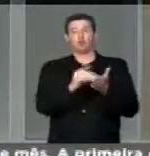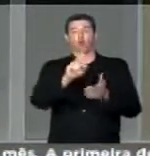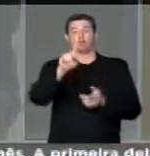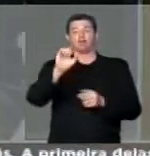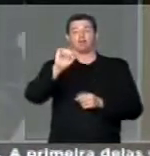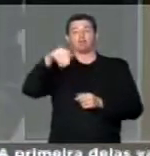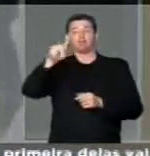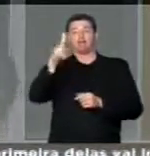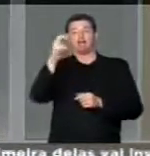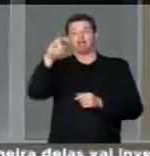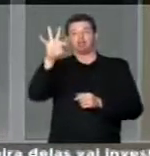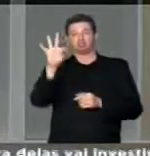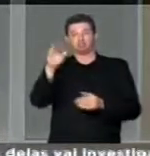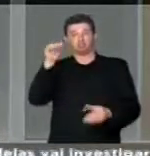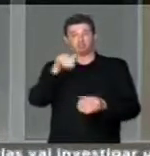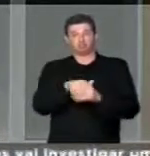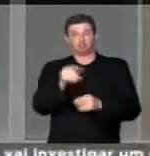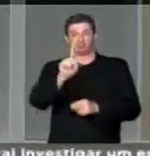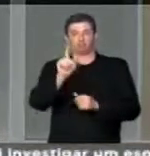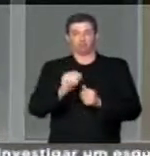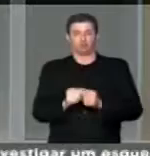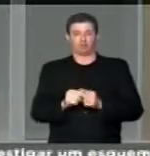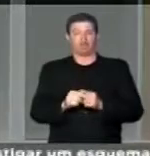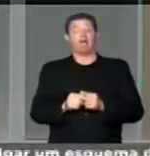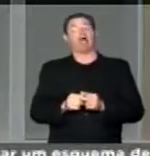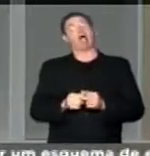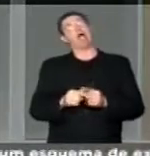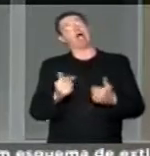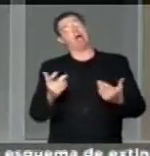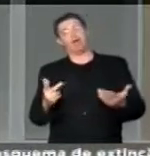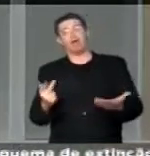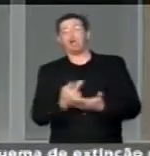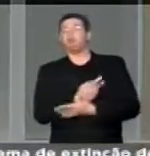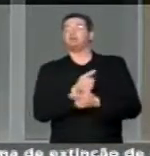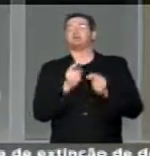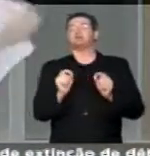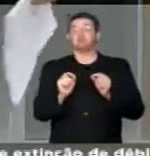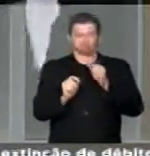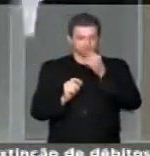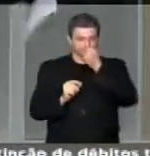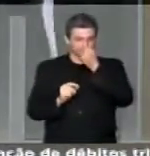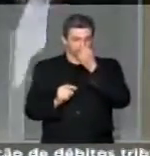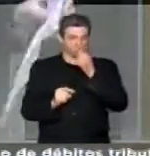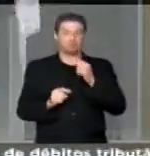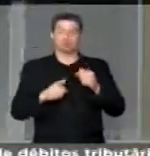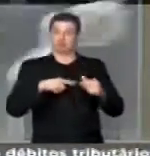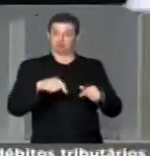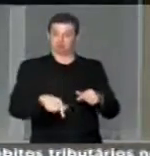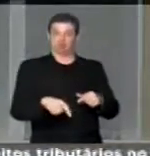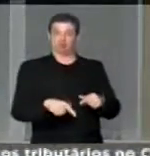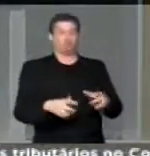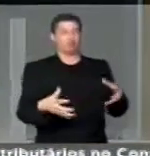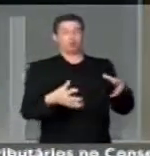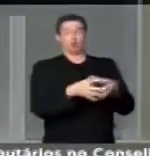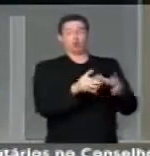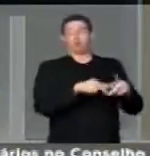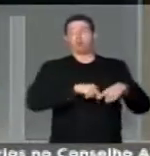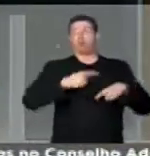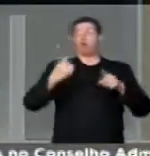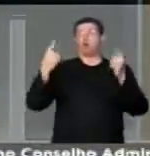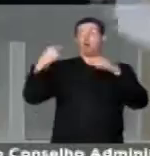impeachment na ordem do dia. E aí sim, o que aconteceu houve aqui uma rebelião no